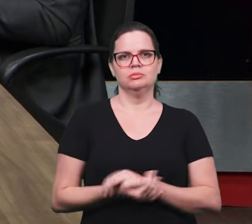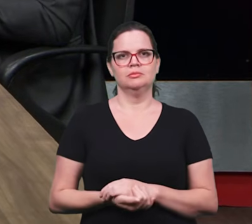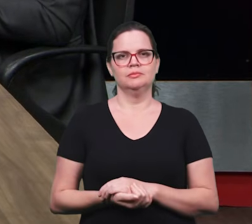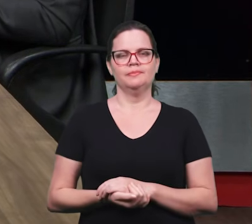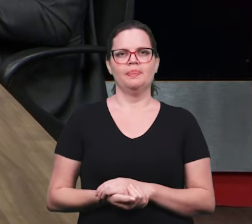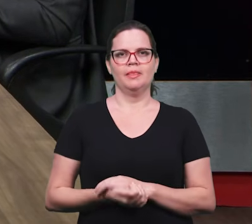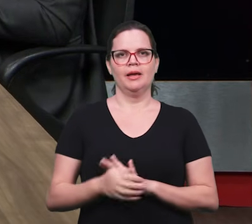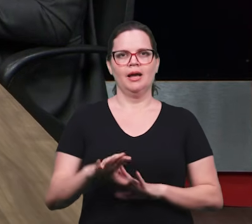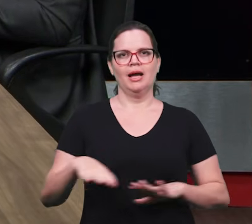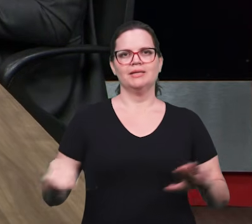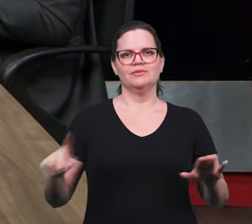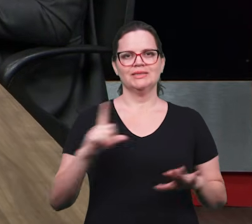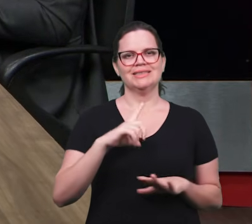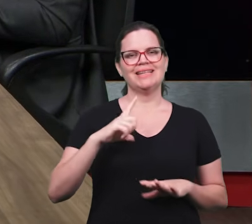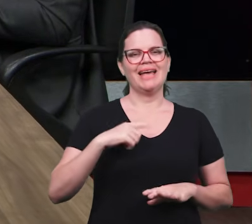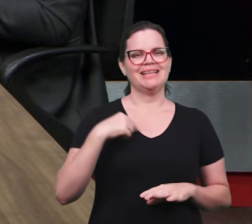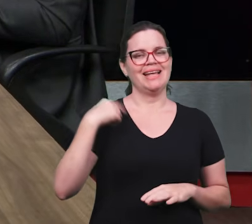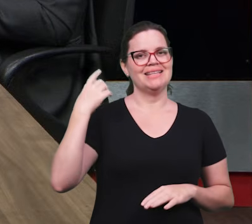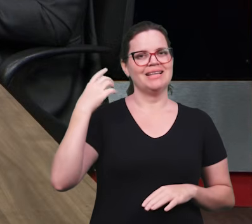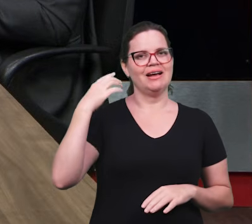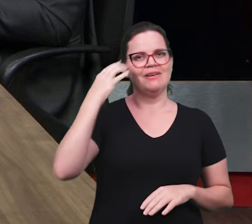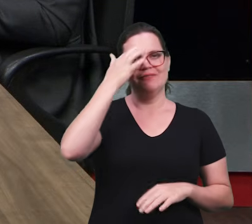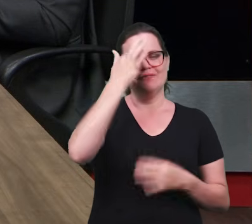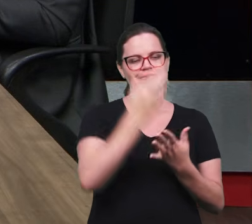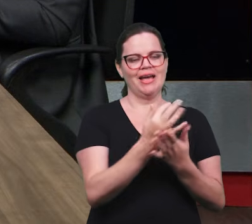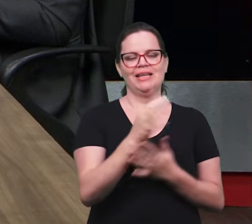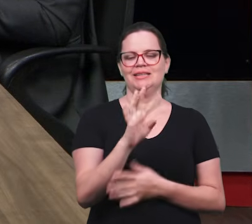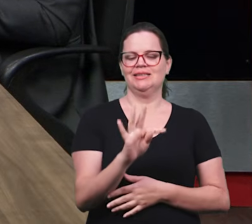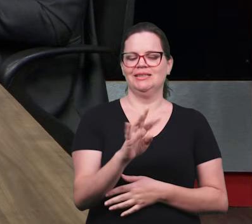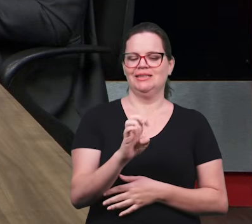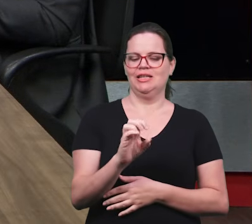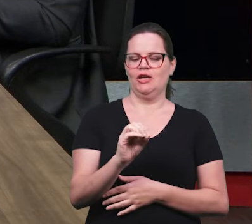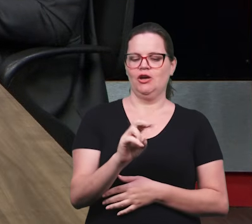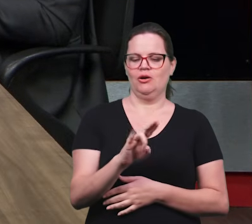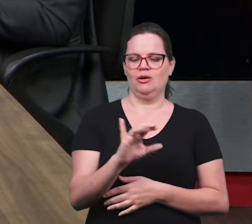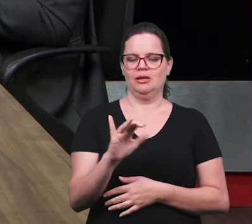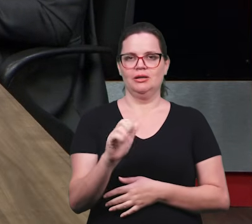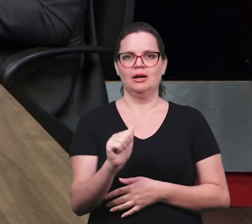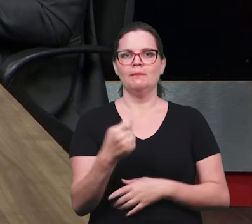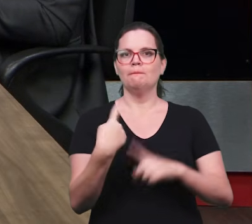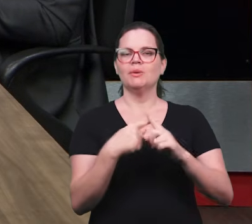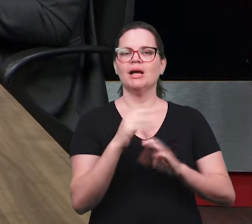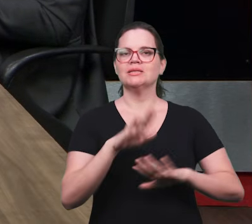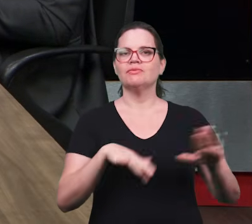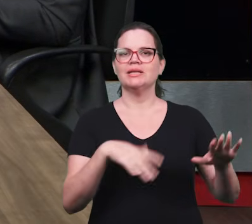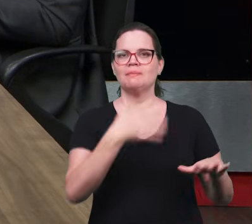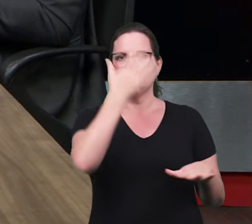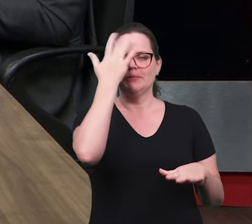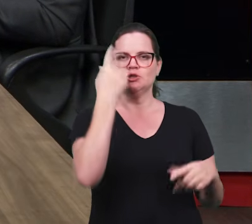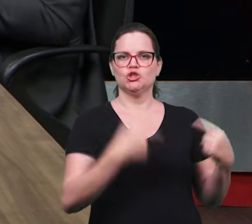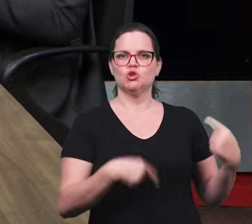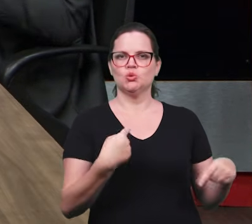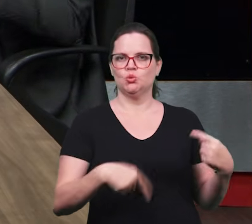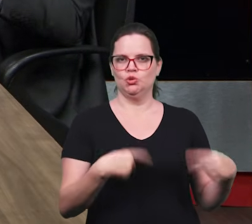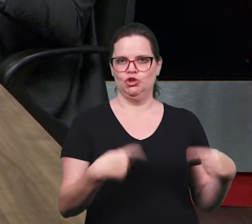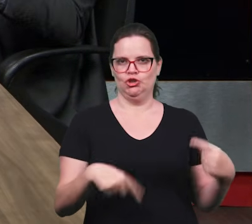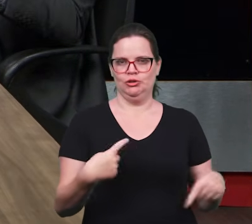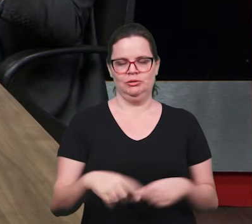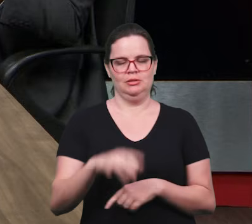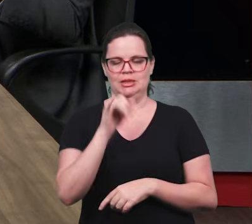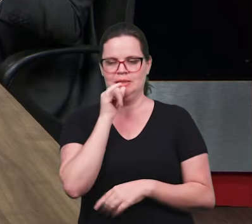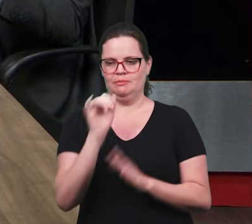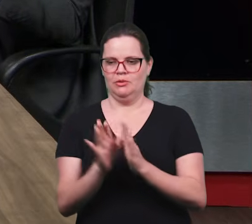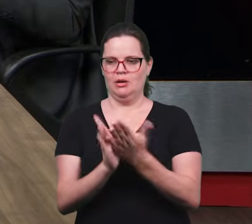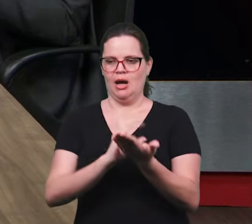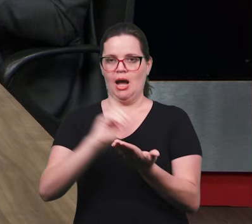Às vezes sempre surge essa expressão. É tudo aquilo que muitas vezes se discute pela palavra. Quando você pega a